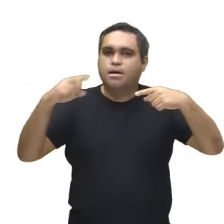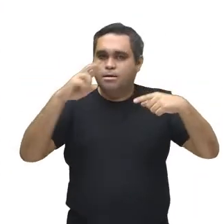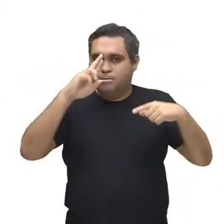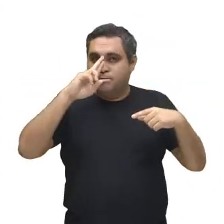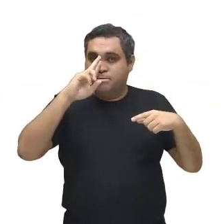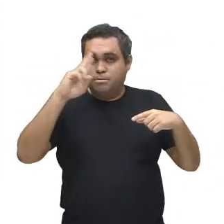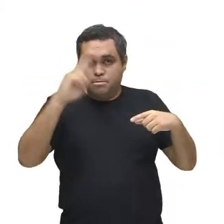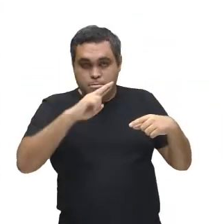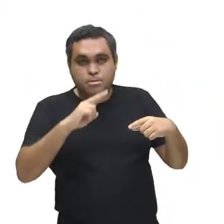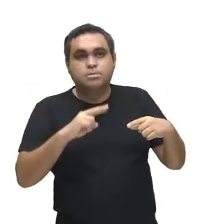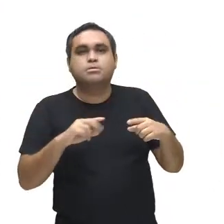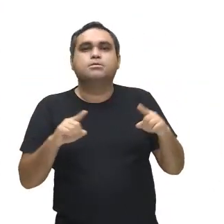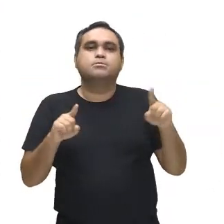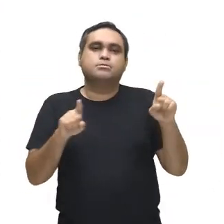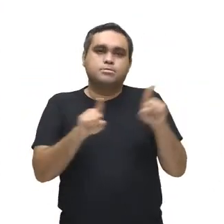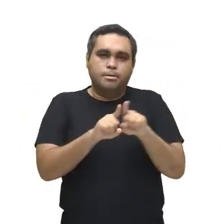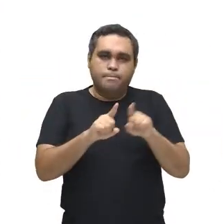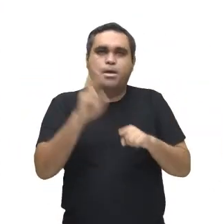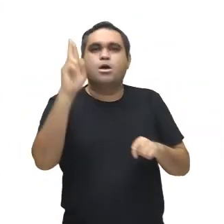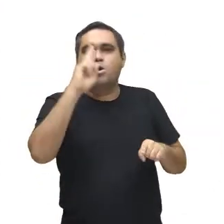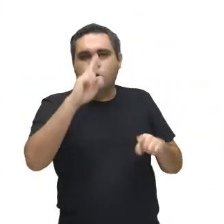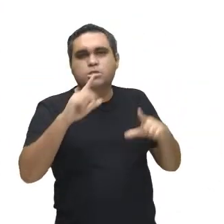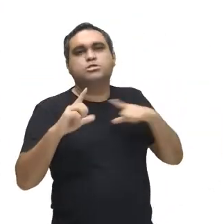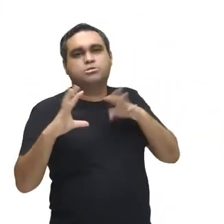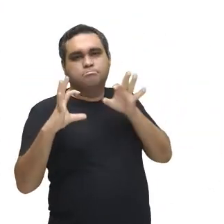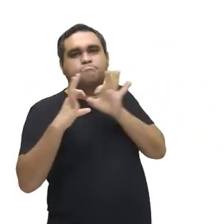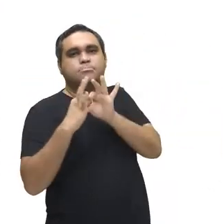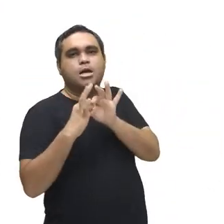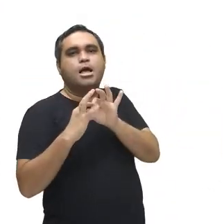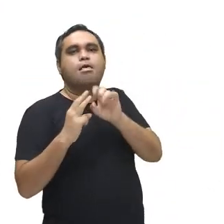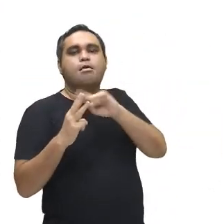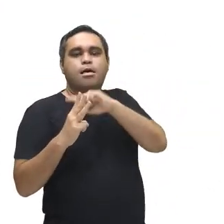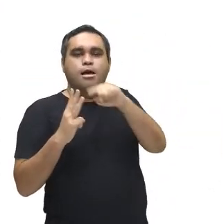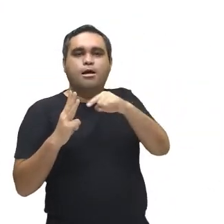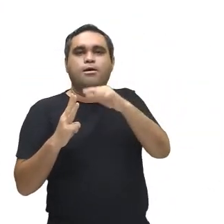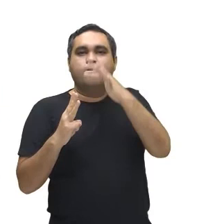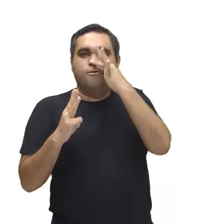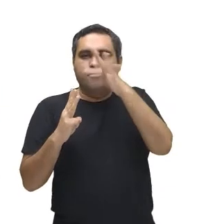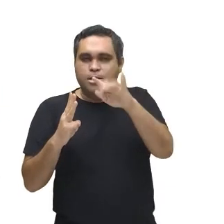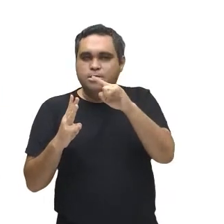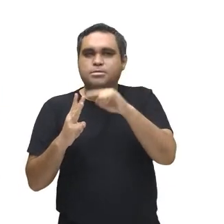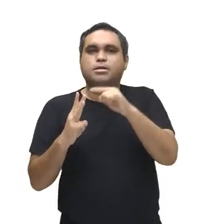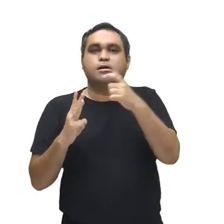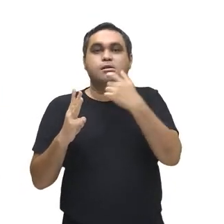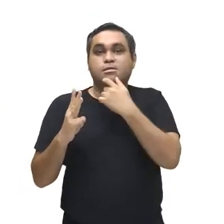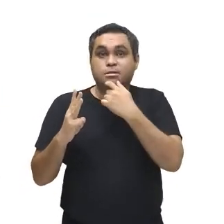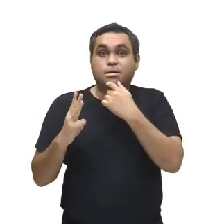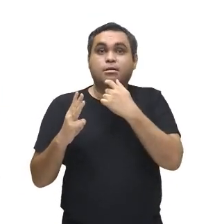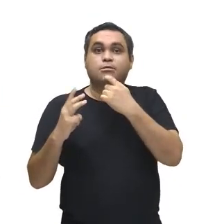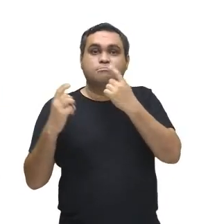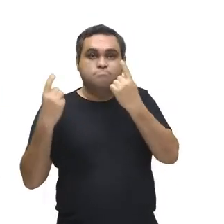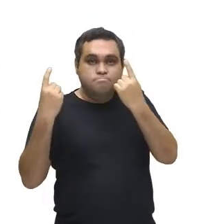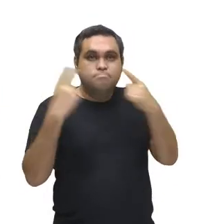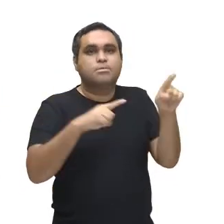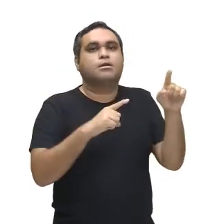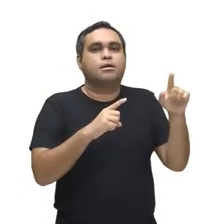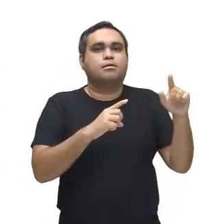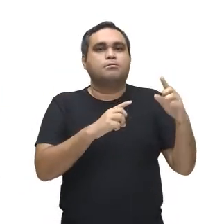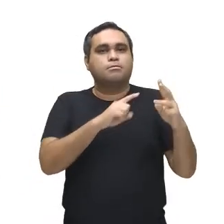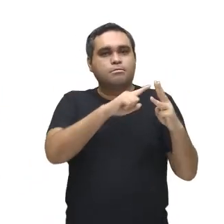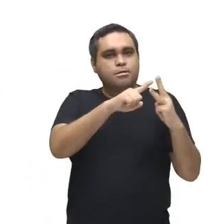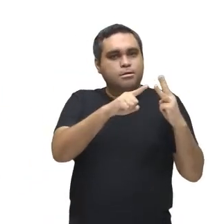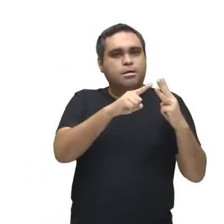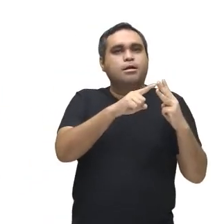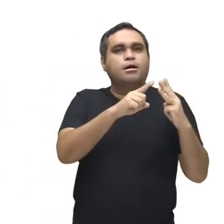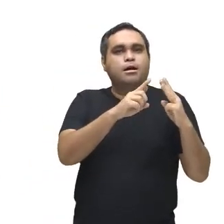vez tinha aliados poderosos, que era a França e a Inglaterra, que declaram guerra à Alemanha. É uma espécie de